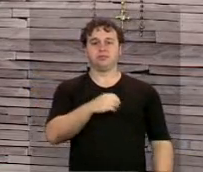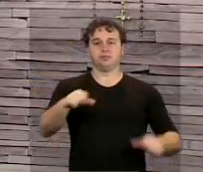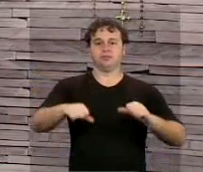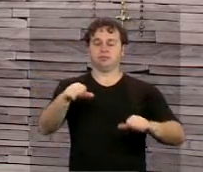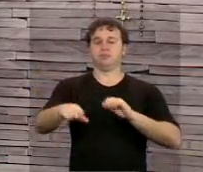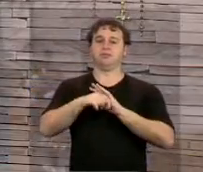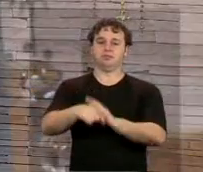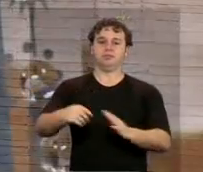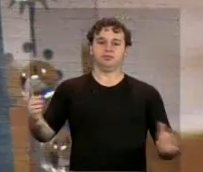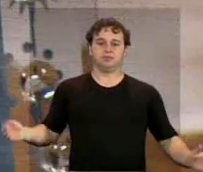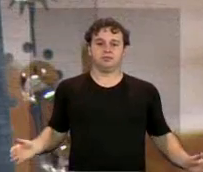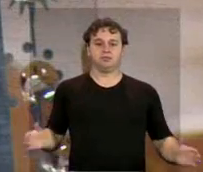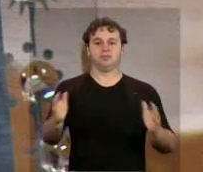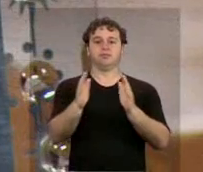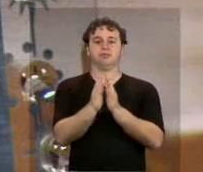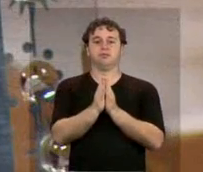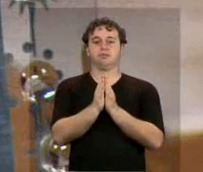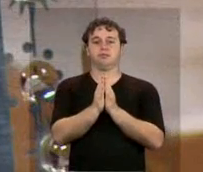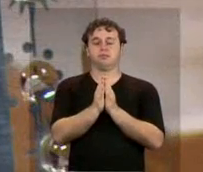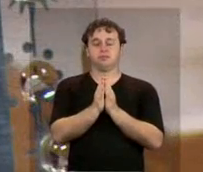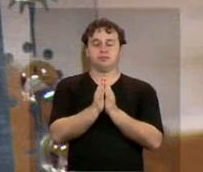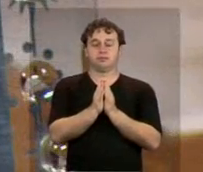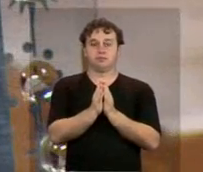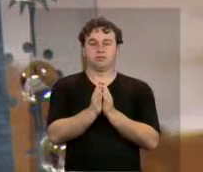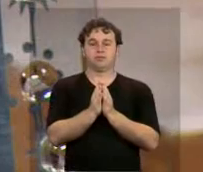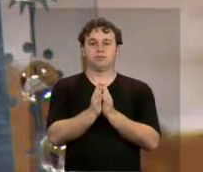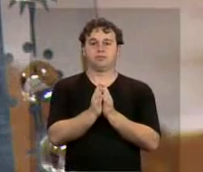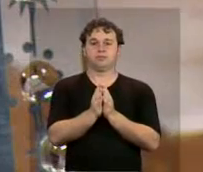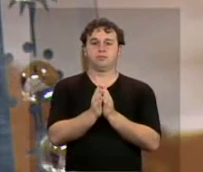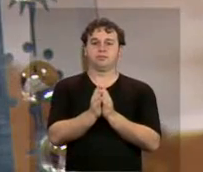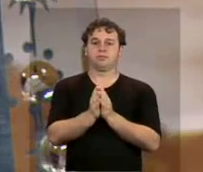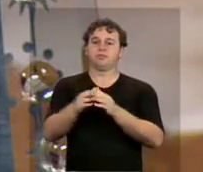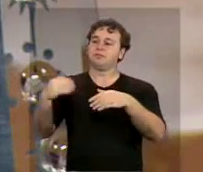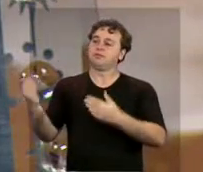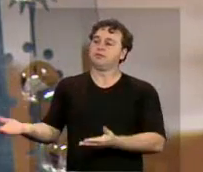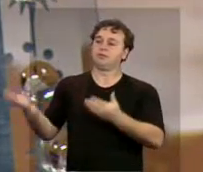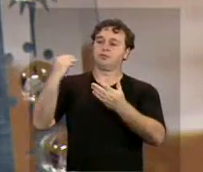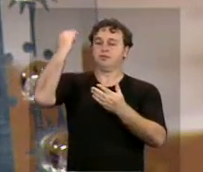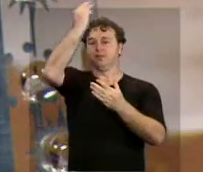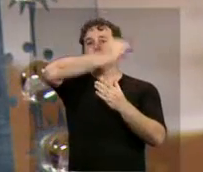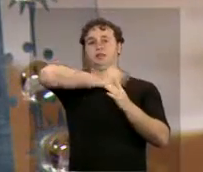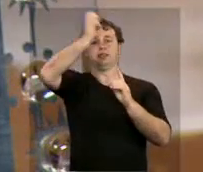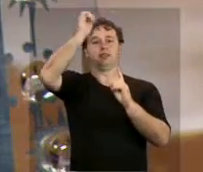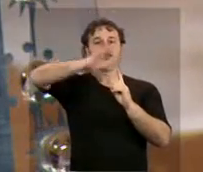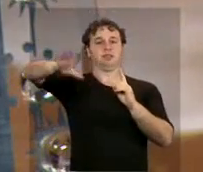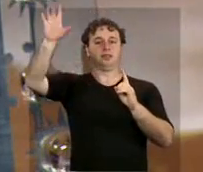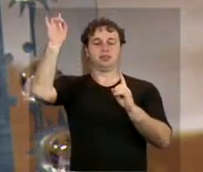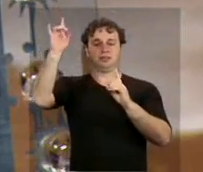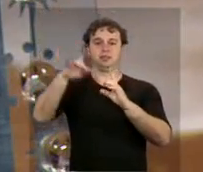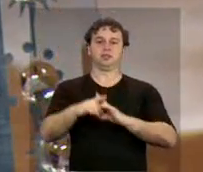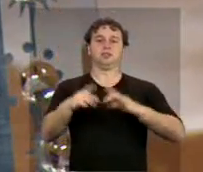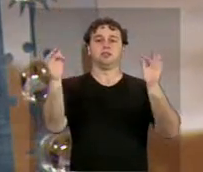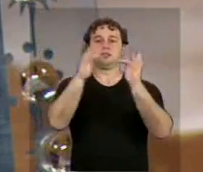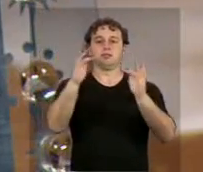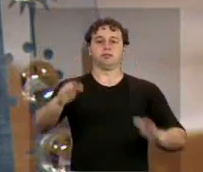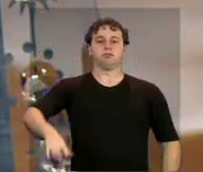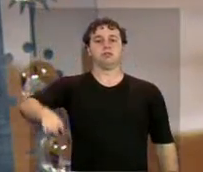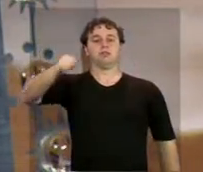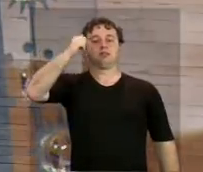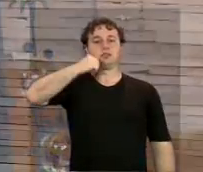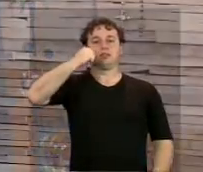deixeis cair em tentação, mas livrai-nos do mal. Amém. Ave Maria, cheia de graça, o Senhor é